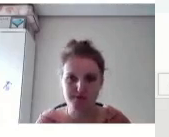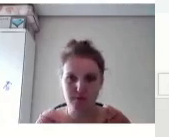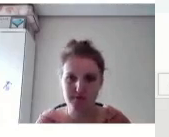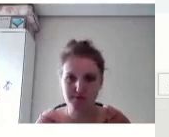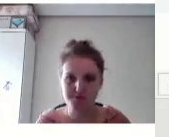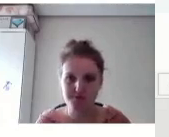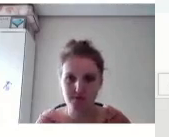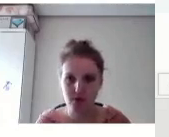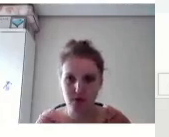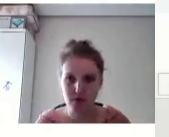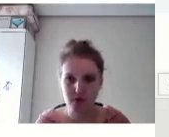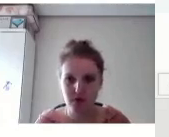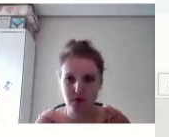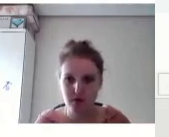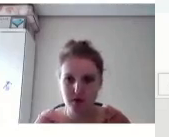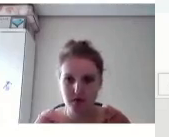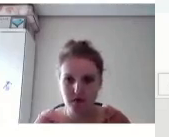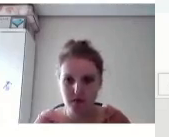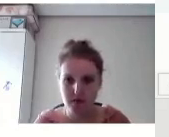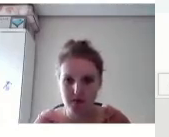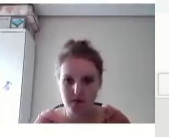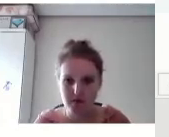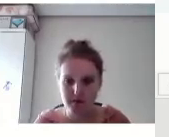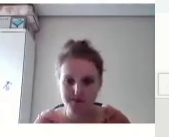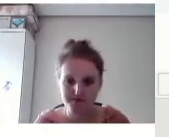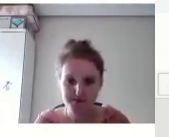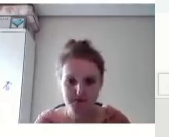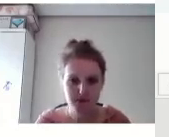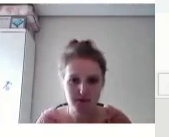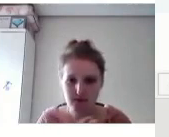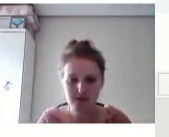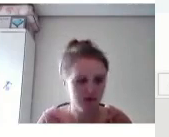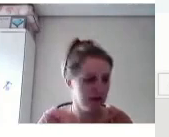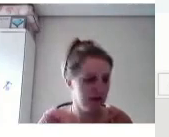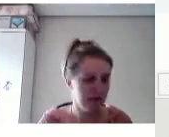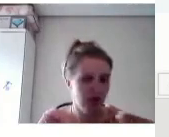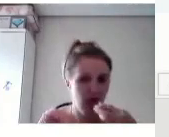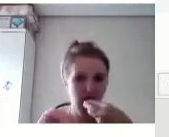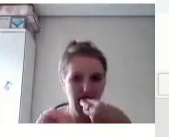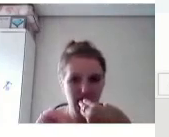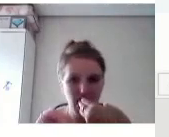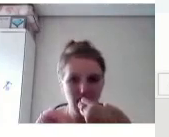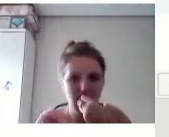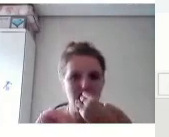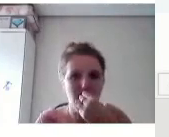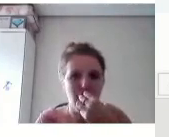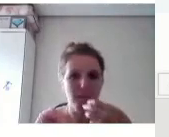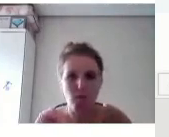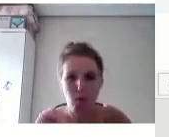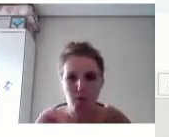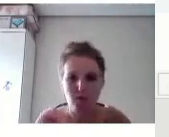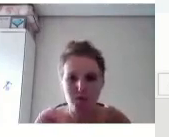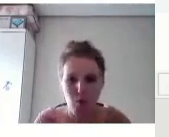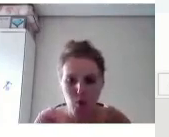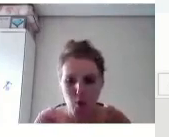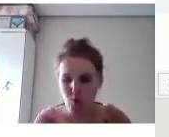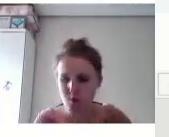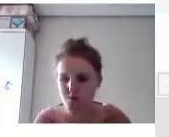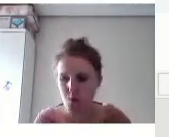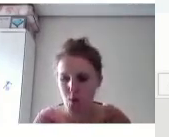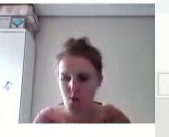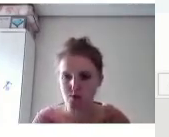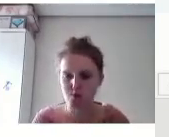associado a uma coordenada generalizada Q, né, é a derivada do lagrangiano relativo ao Q ponto, né, aqui a gente